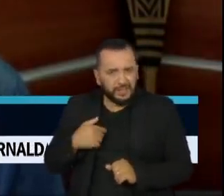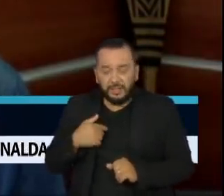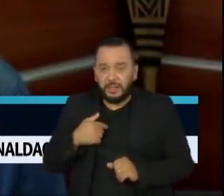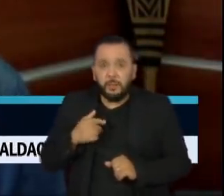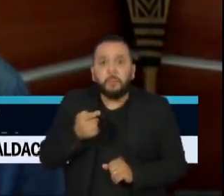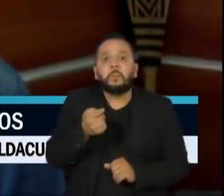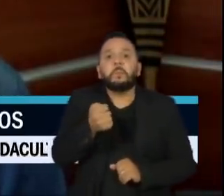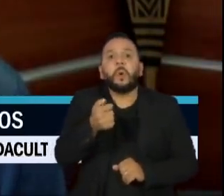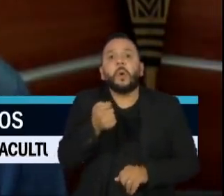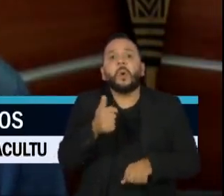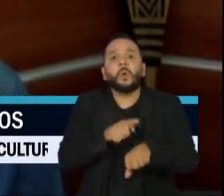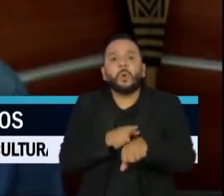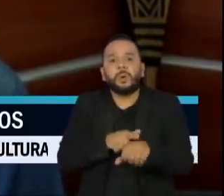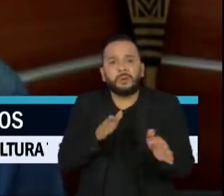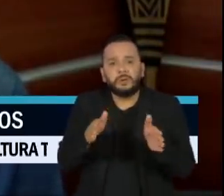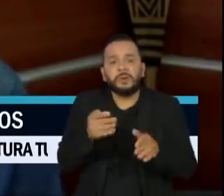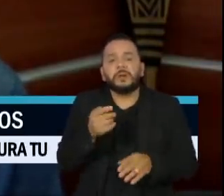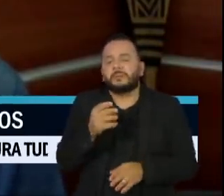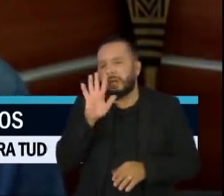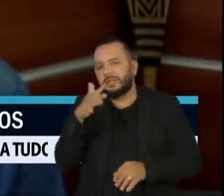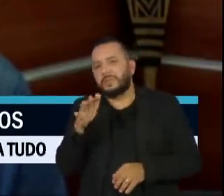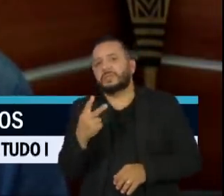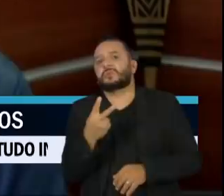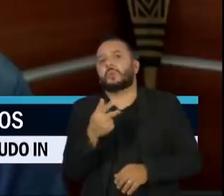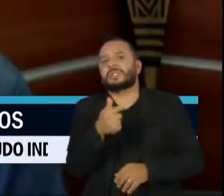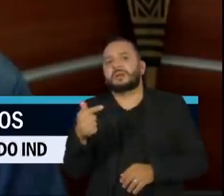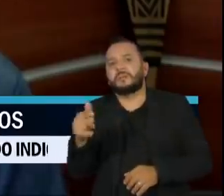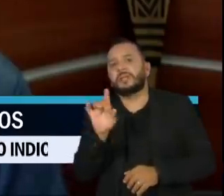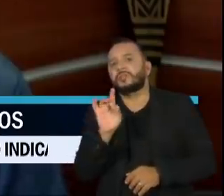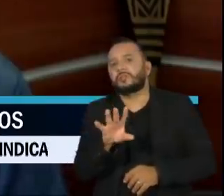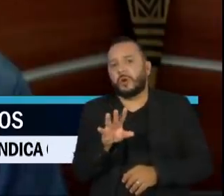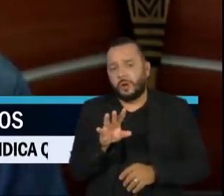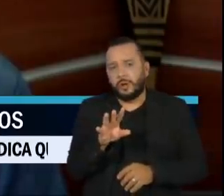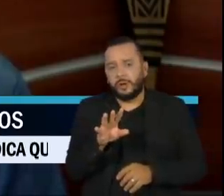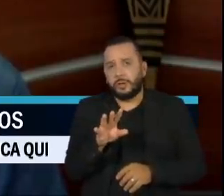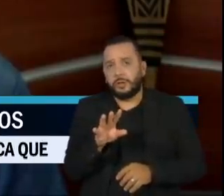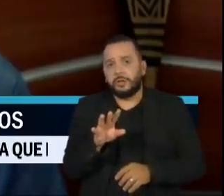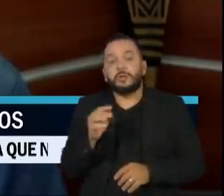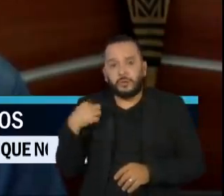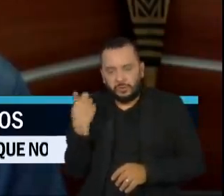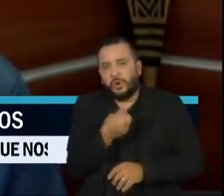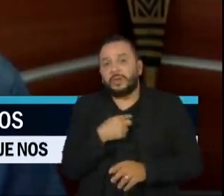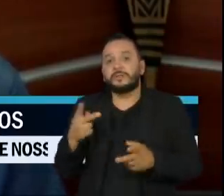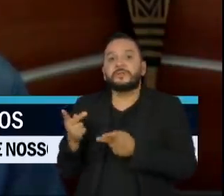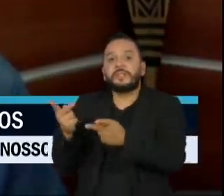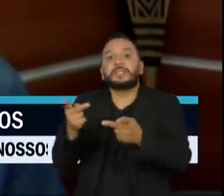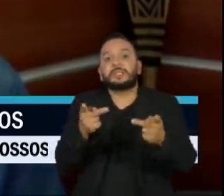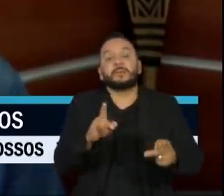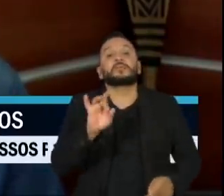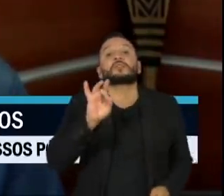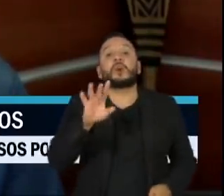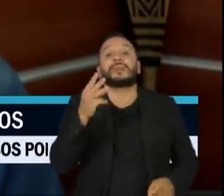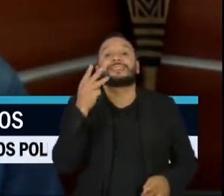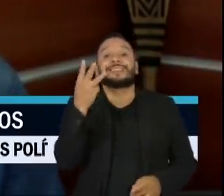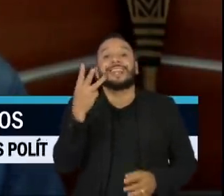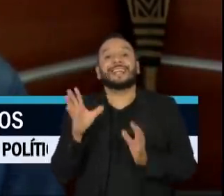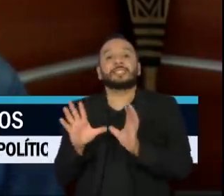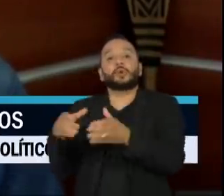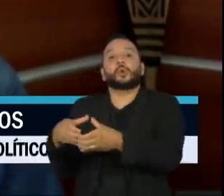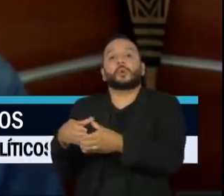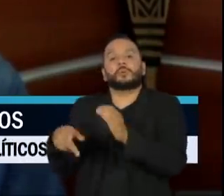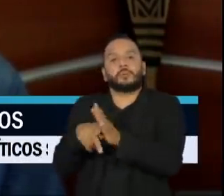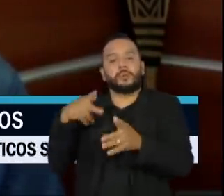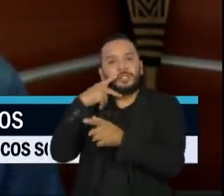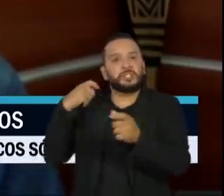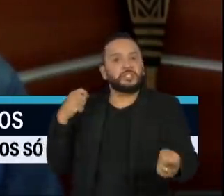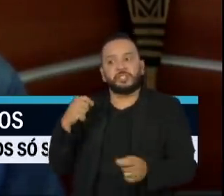suficiente, ficamos 2 semanas em atividade, nós pudemos visitar apenas 3 aldeias que ficam situadas na